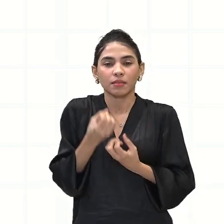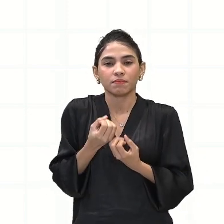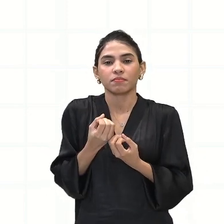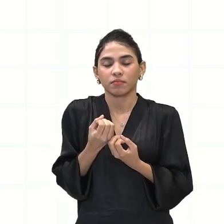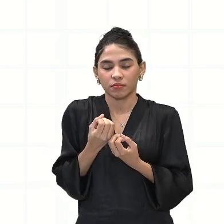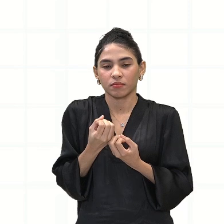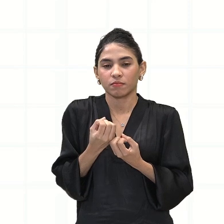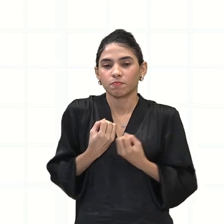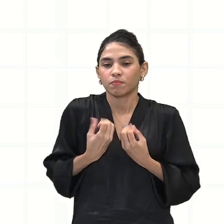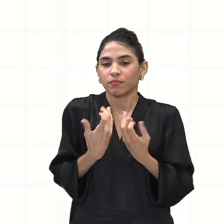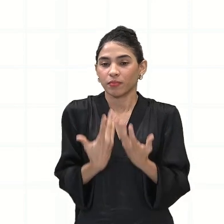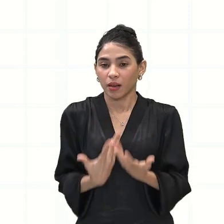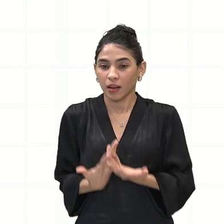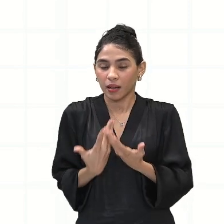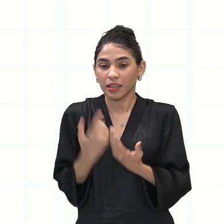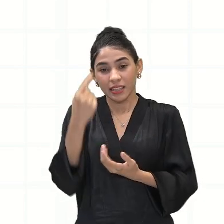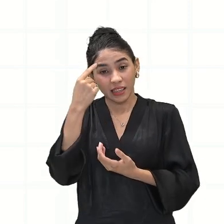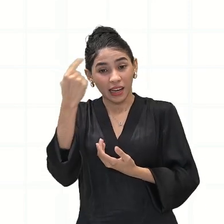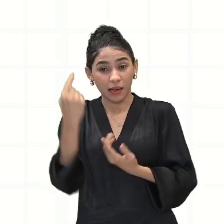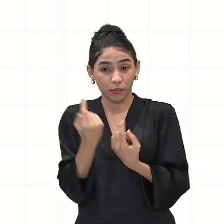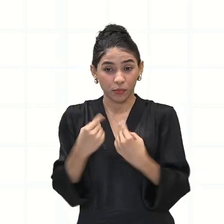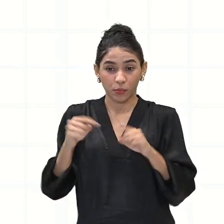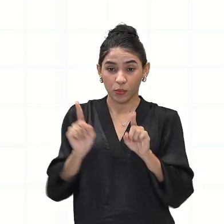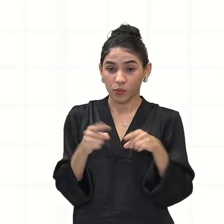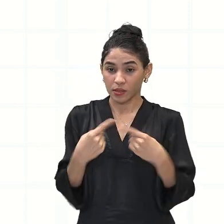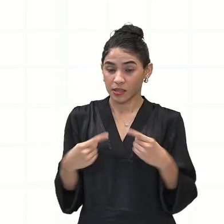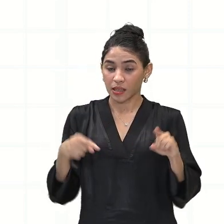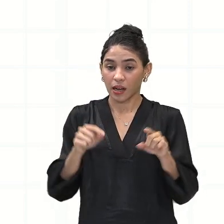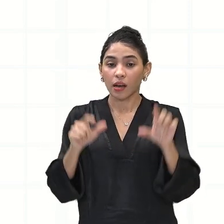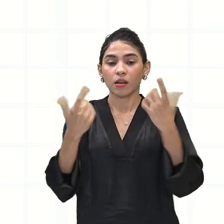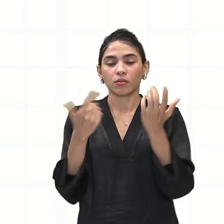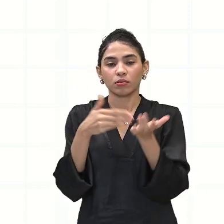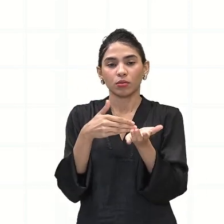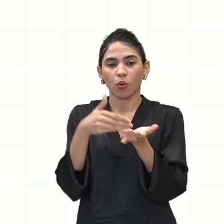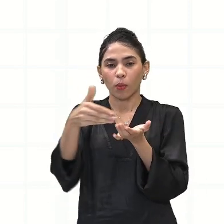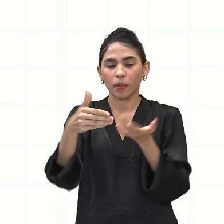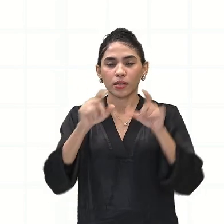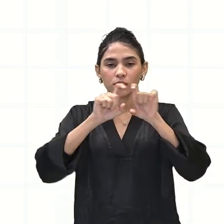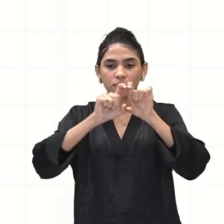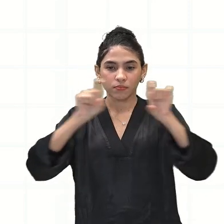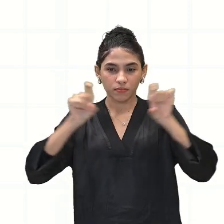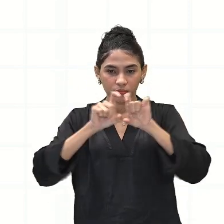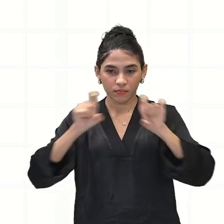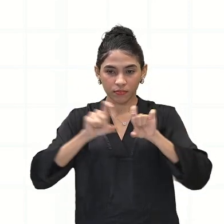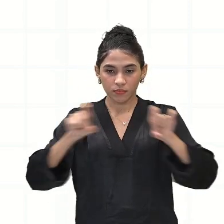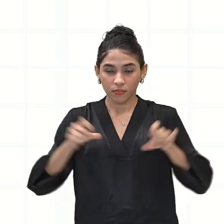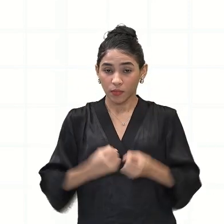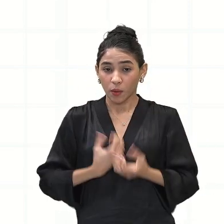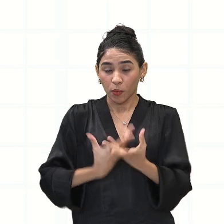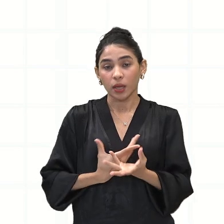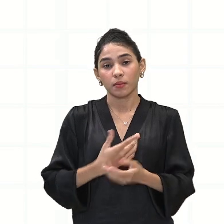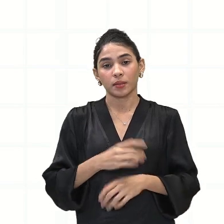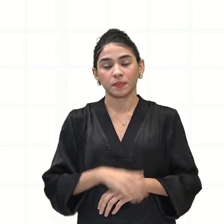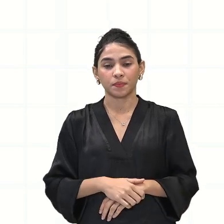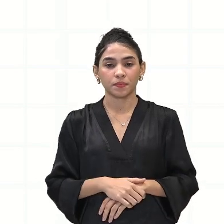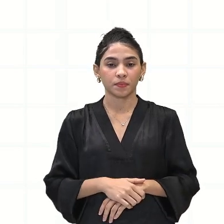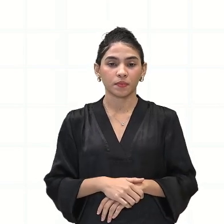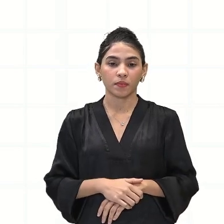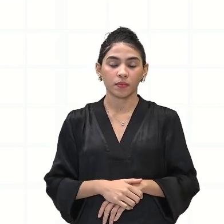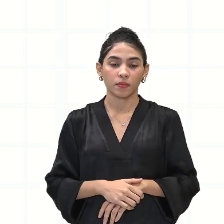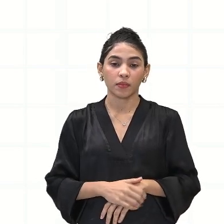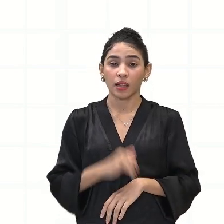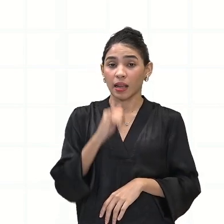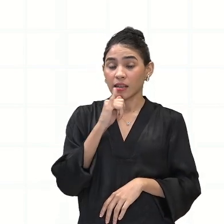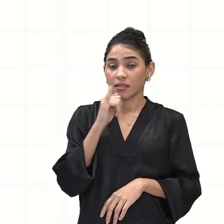essa ideia musical que vem anunciada desde o título do poema. É bastante interessante. Então, se lá